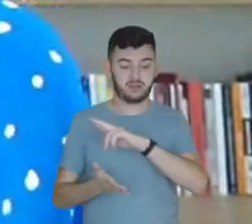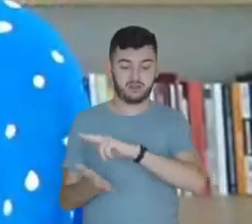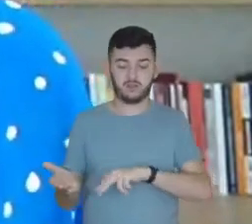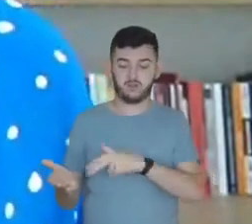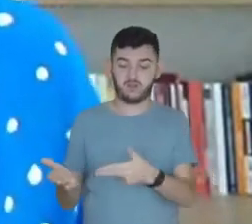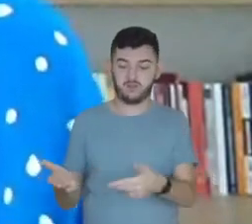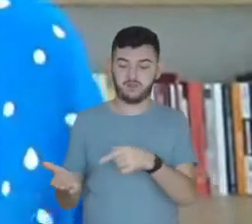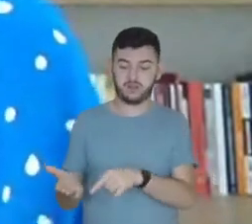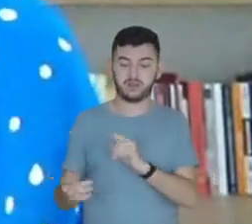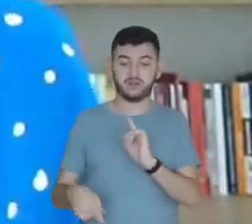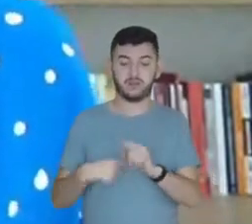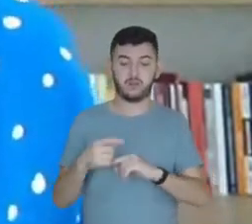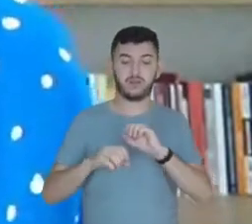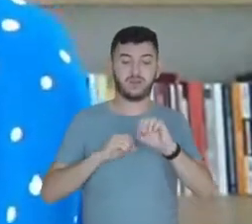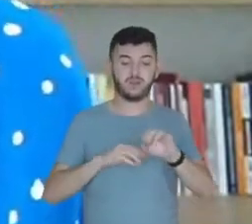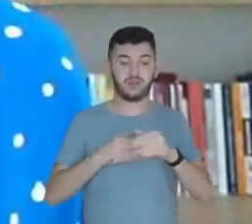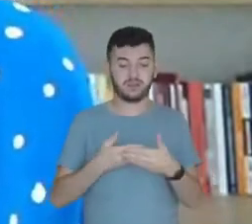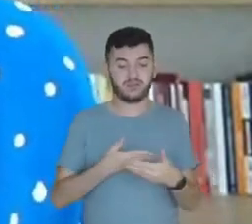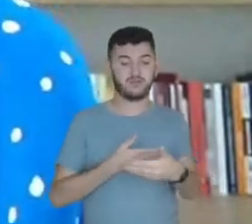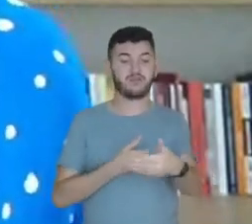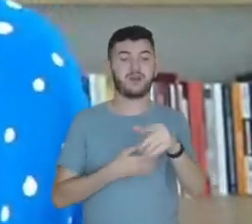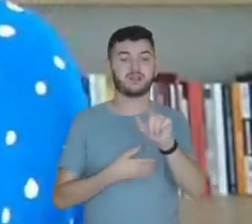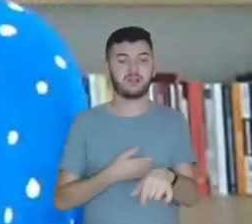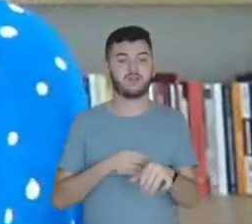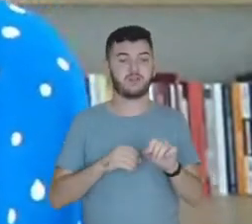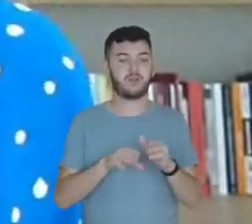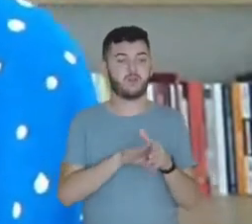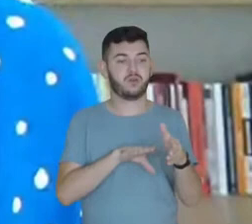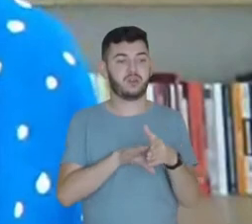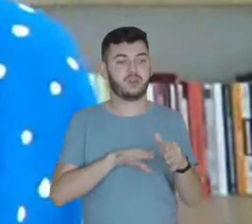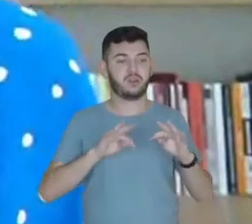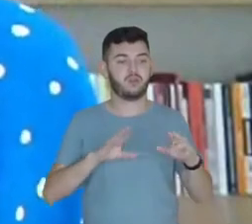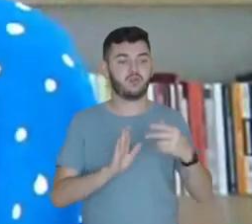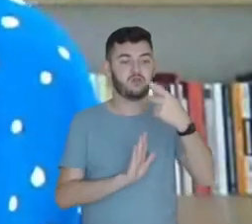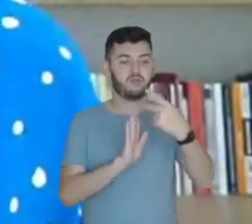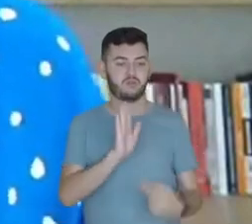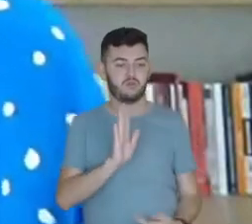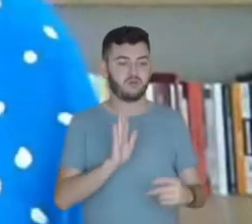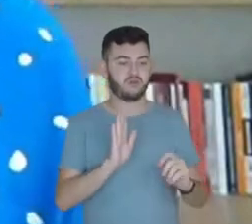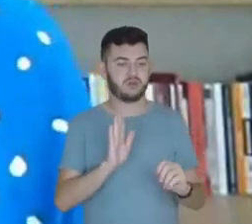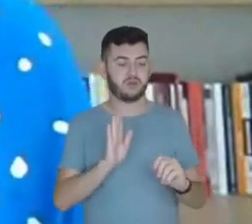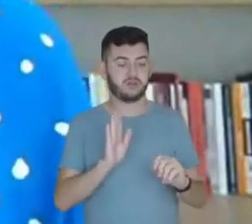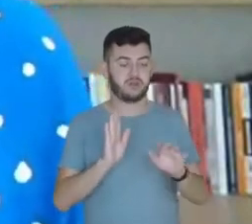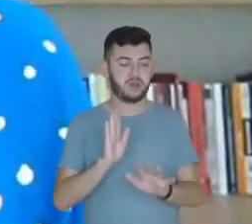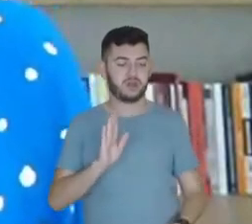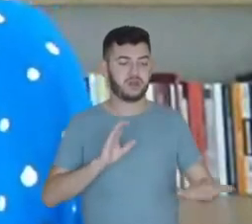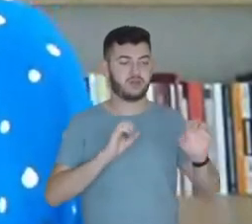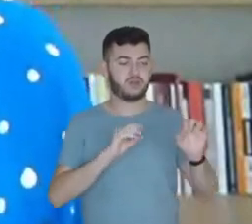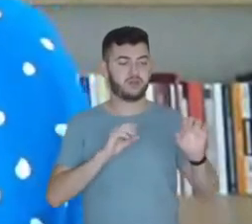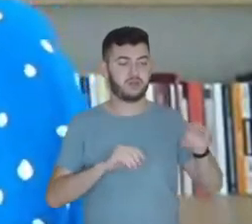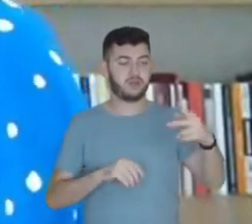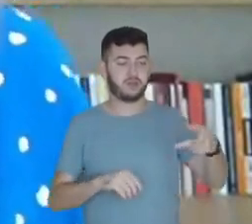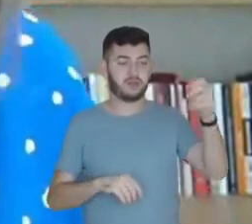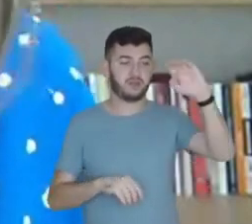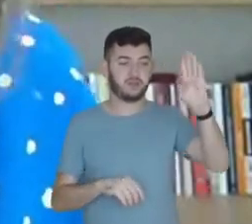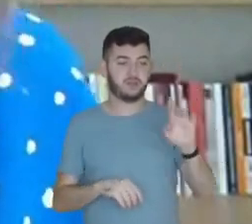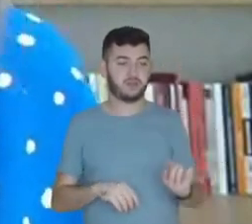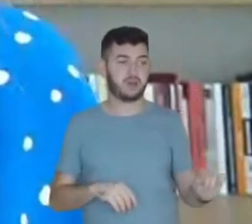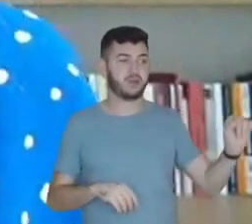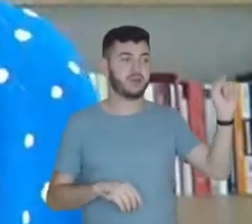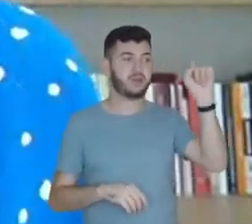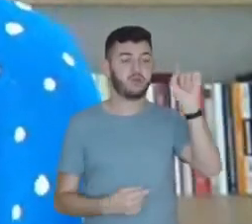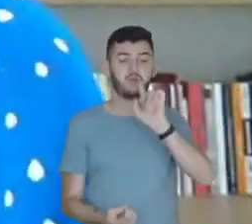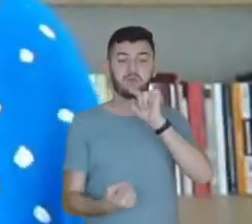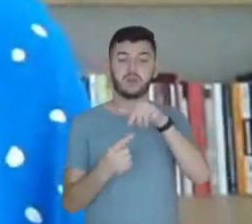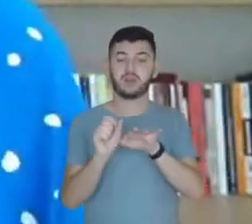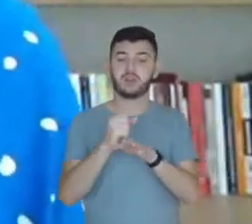ela passa a orientar todos os seus programas educacionais, né, o Estado brasileiro, para garantir a mudança do